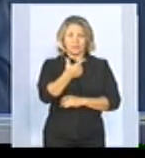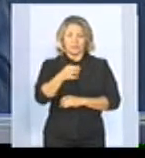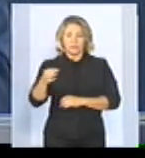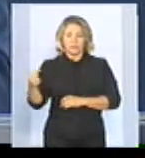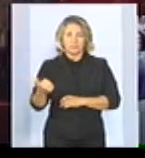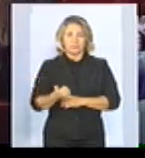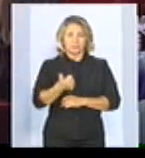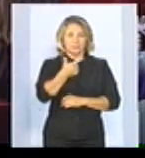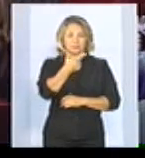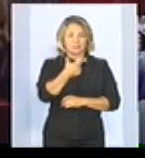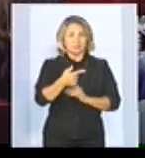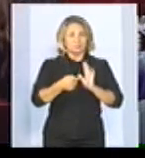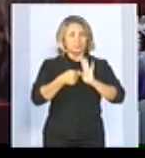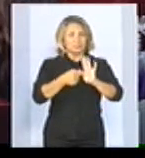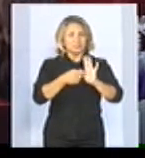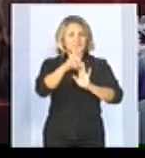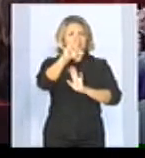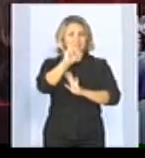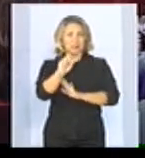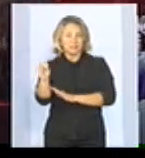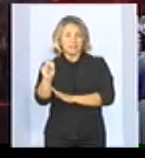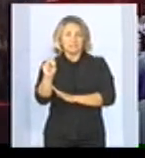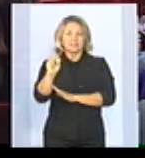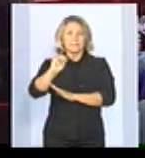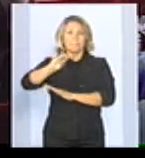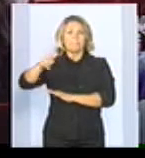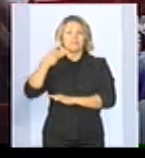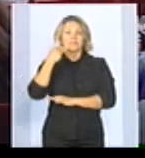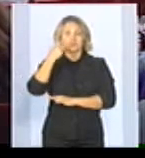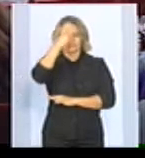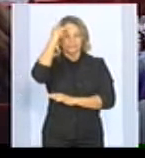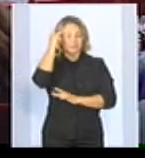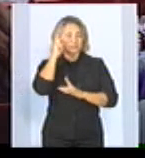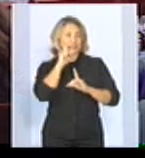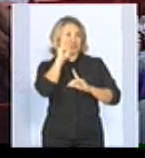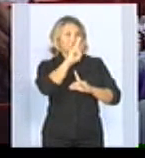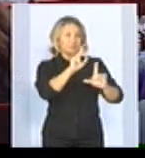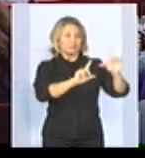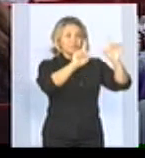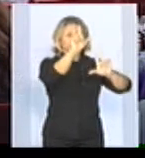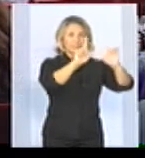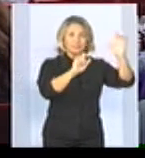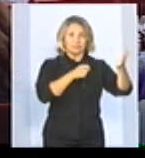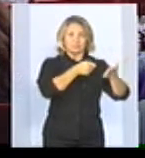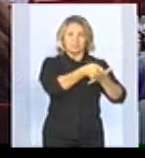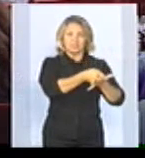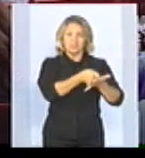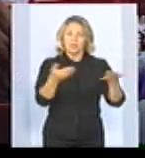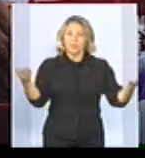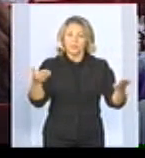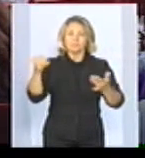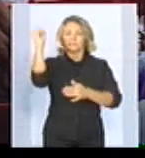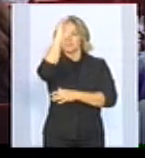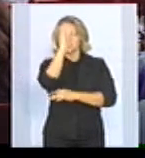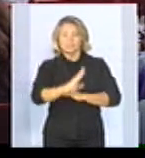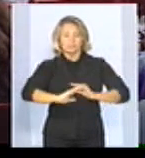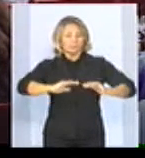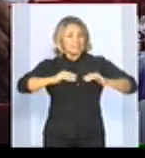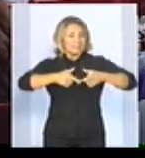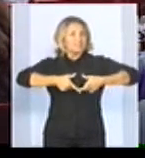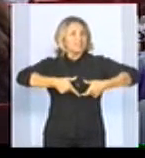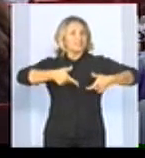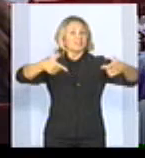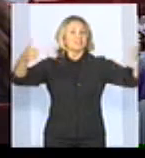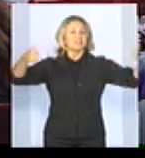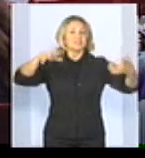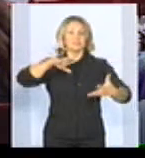53 milhões de espectadores ou de telespectadores o mercado brasileiro hoje é um dos que mais cresce